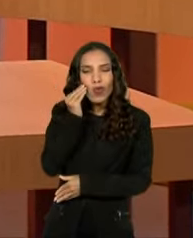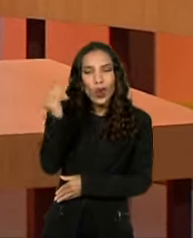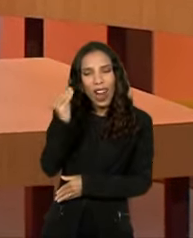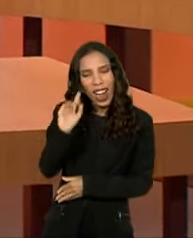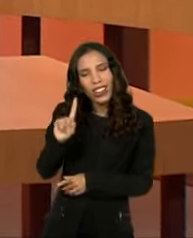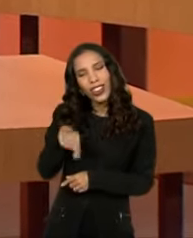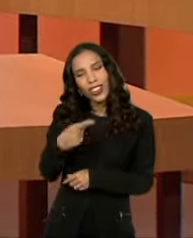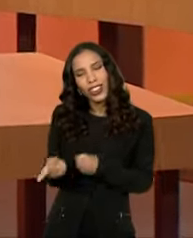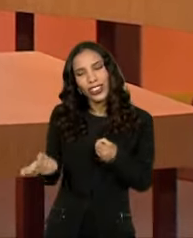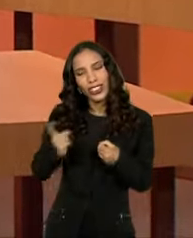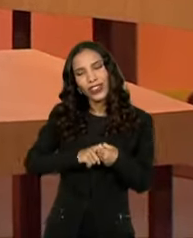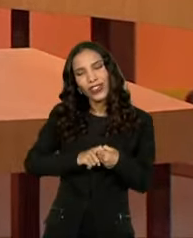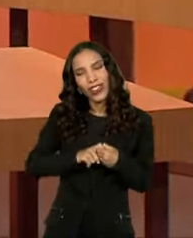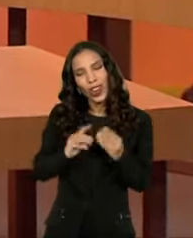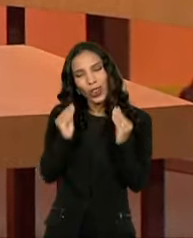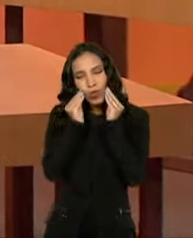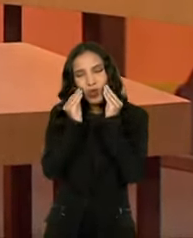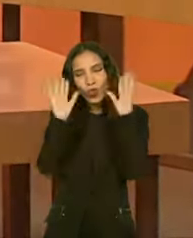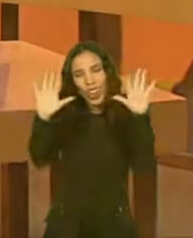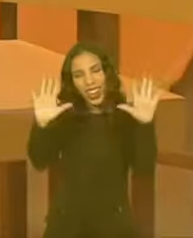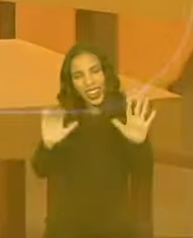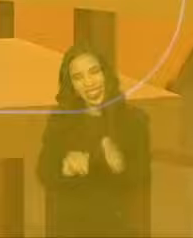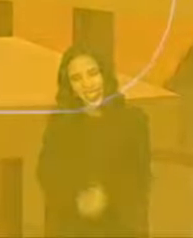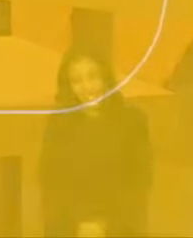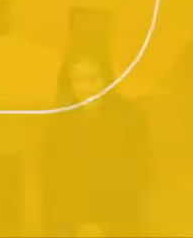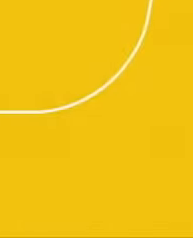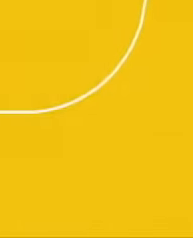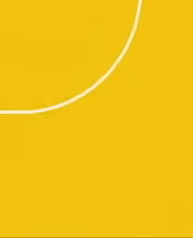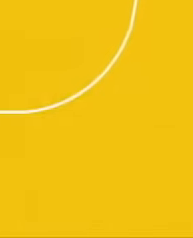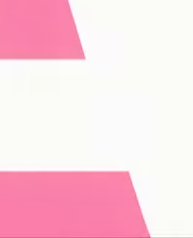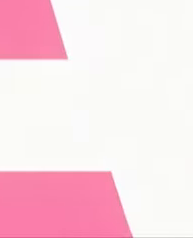gente volta já já pra você. Mua!